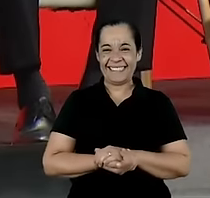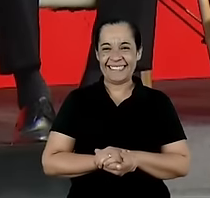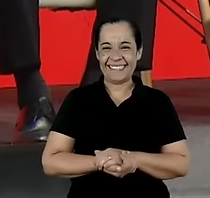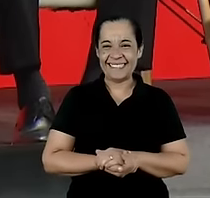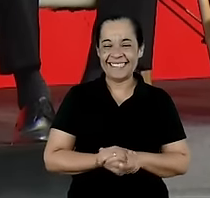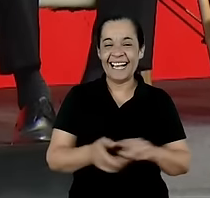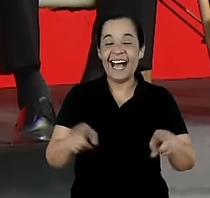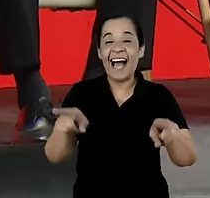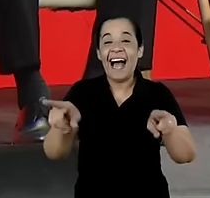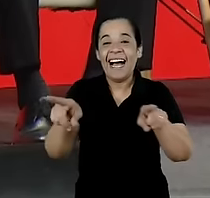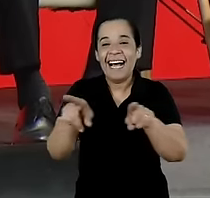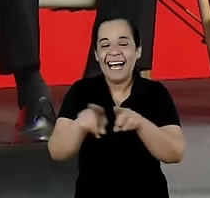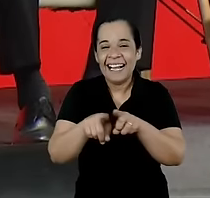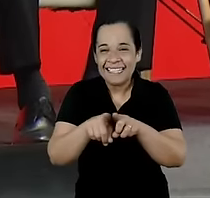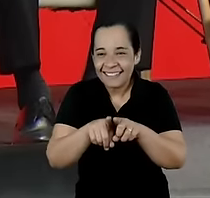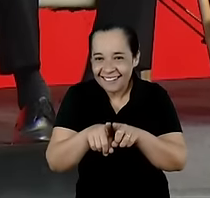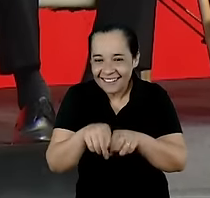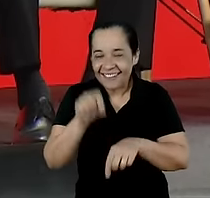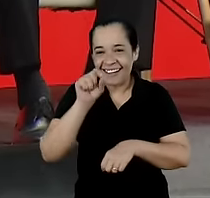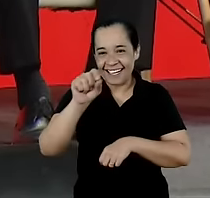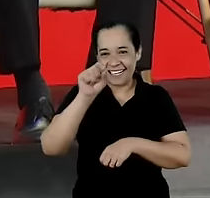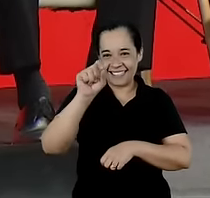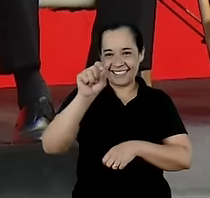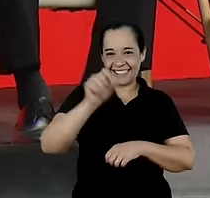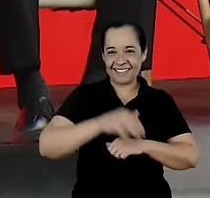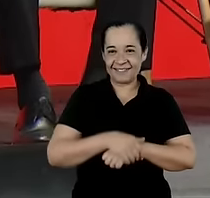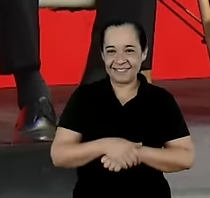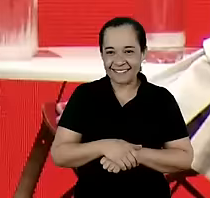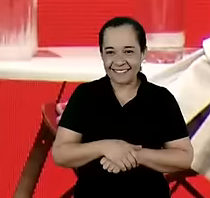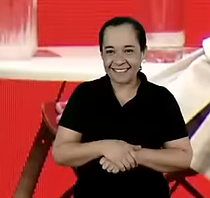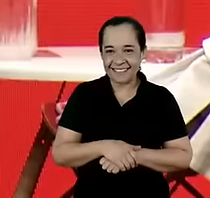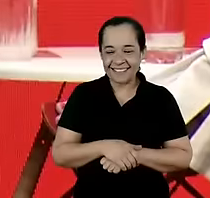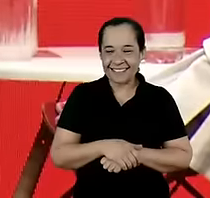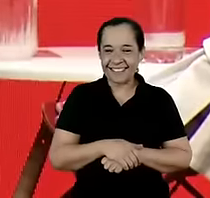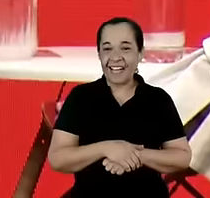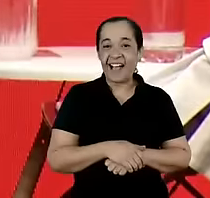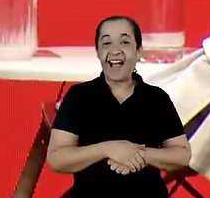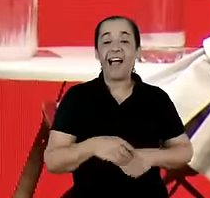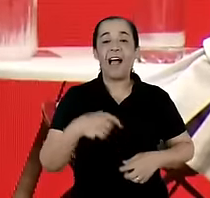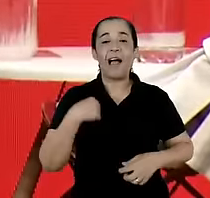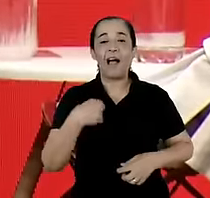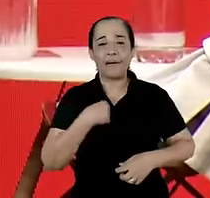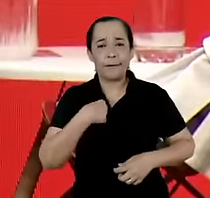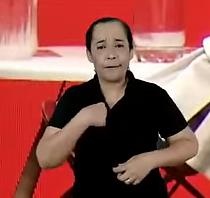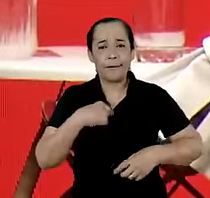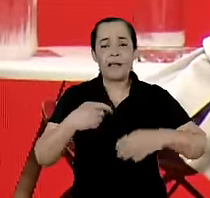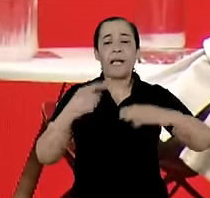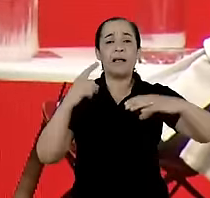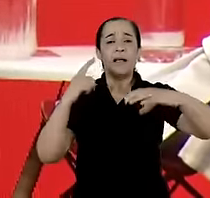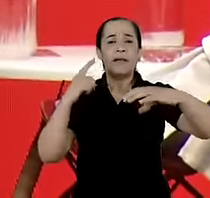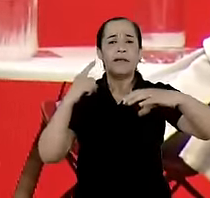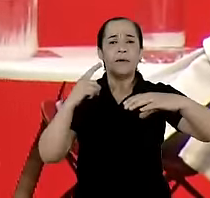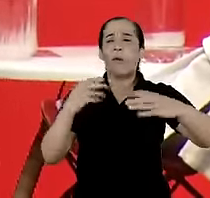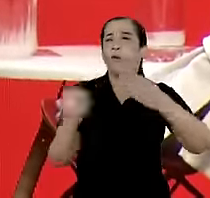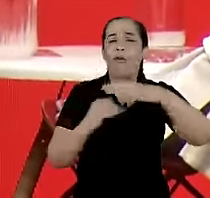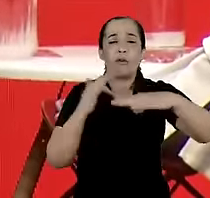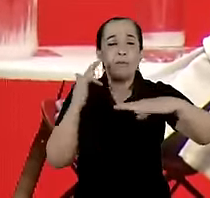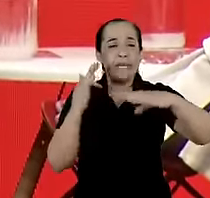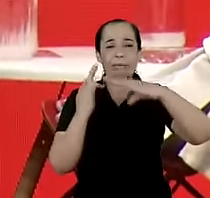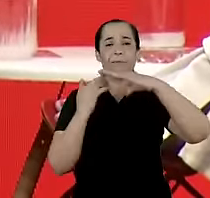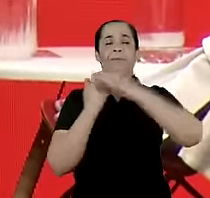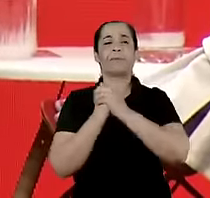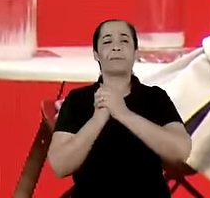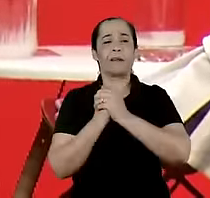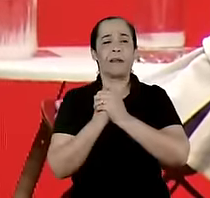pergunta Deixa de ser quanto mais o Fed vai aumentar para quando que o Fed vai cortar Então vai est se